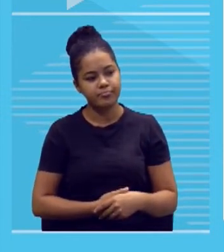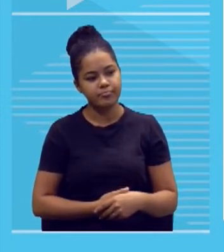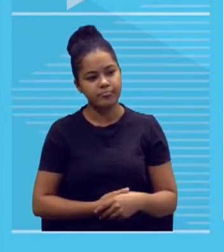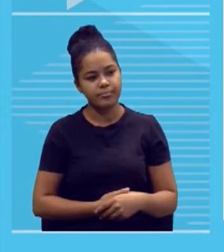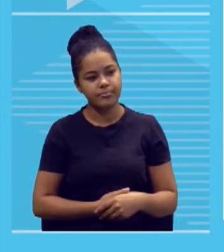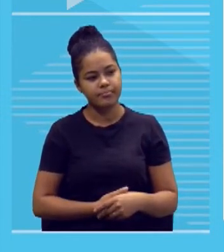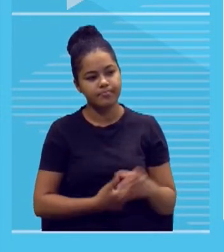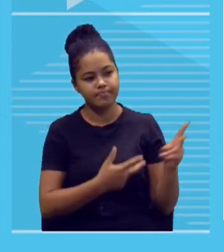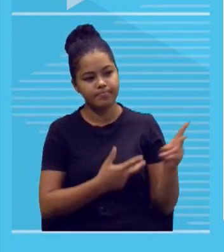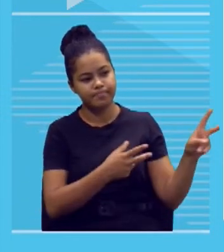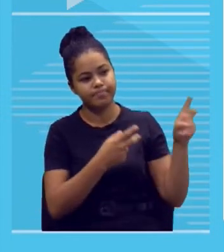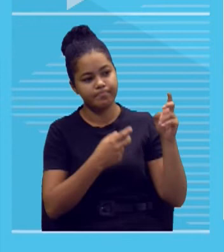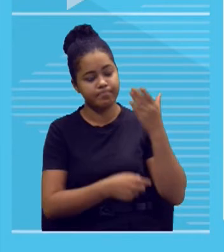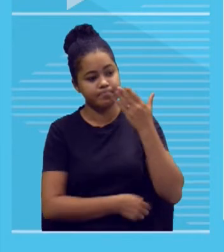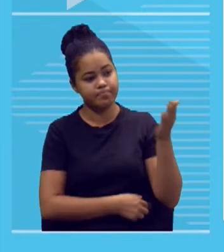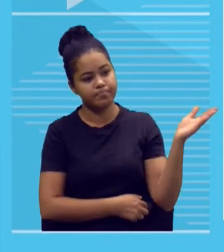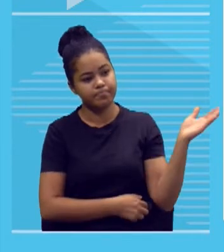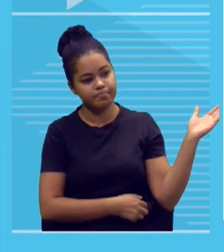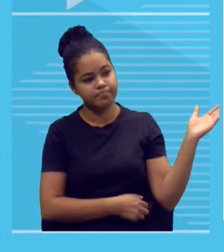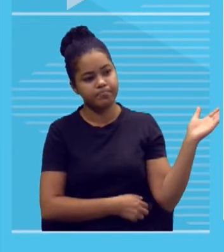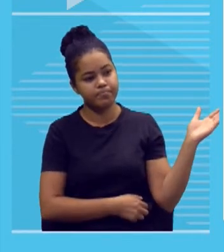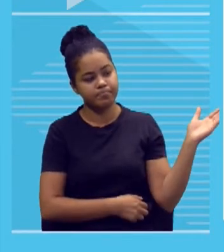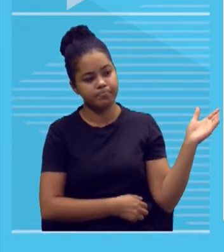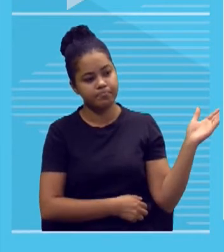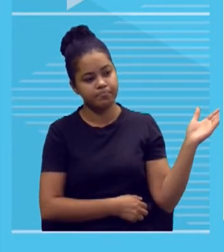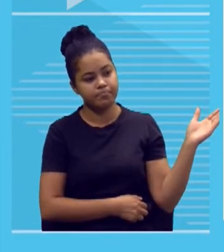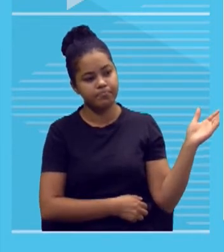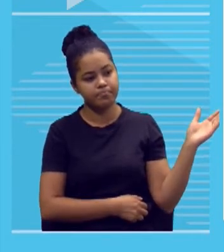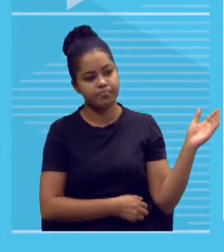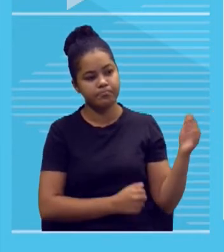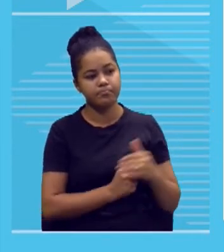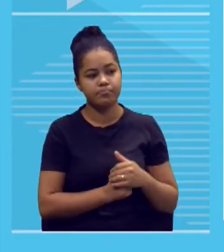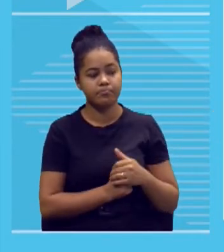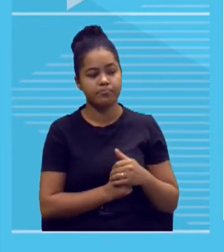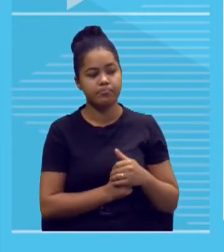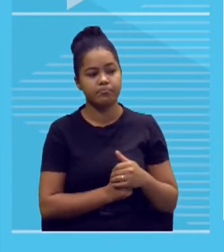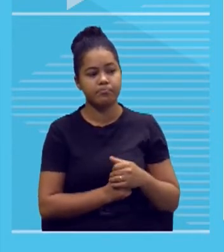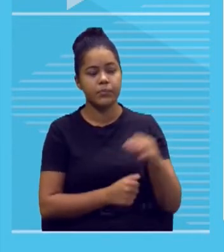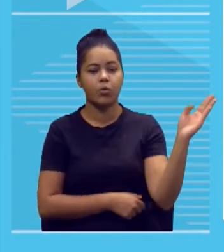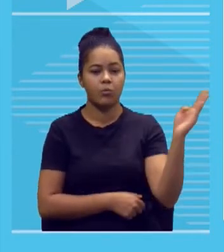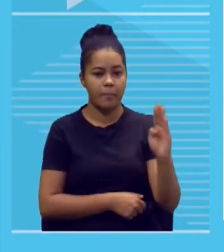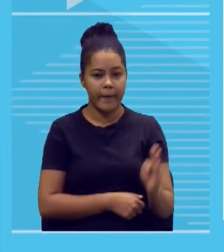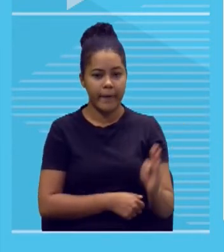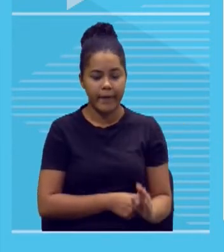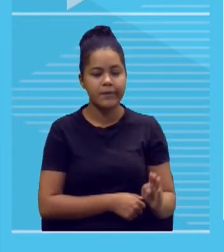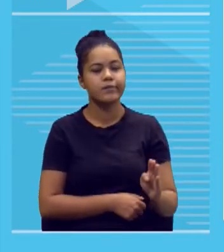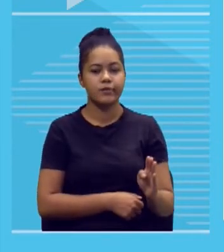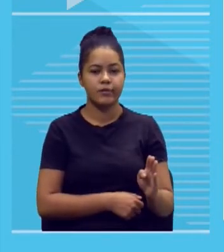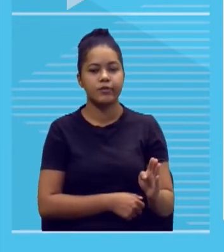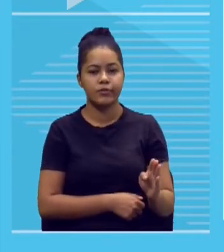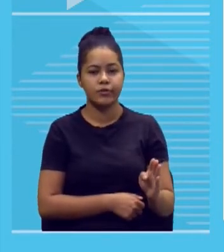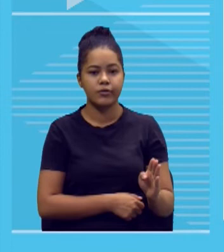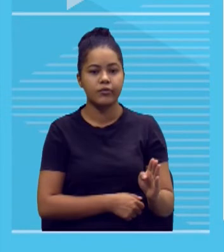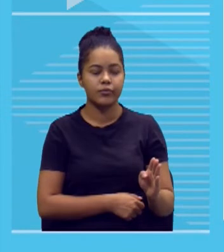ó tá vendo aí tem um bocado de lugar do Brasil por três vezes América do Sul